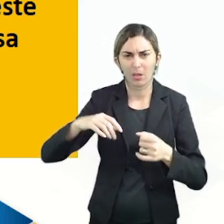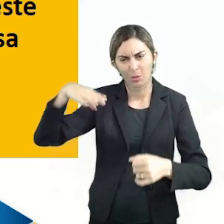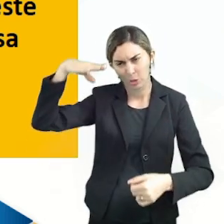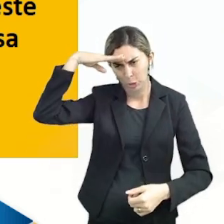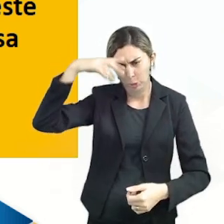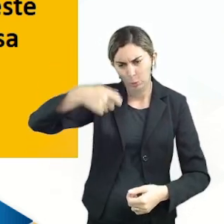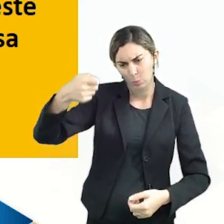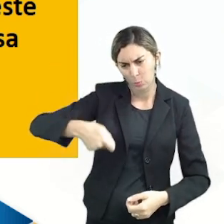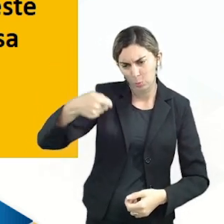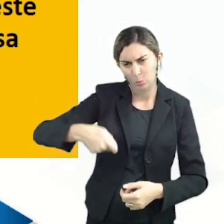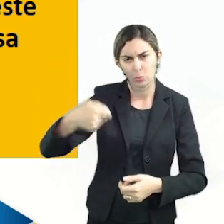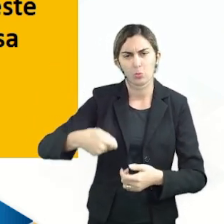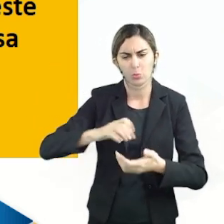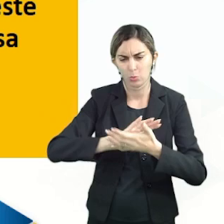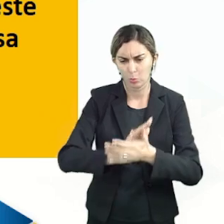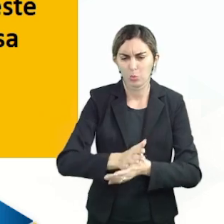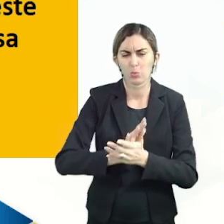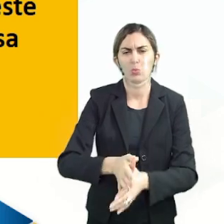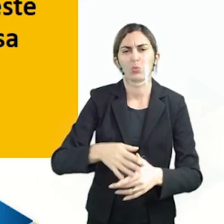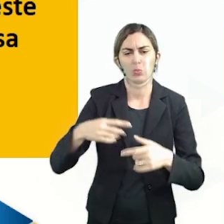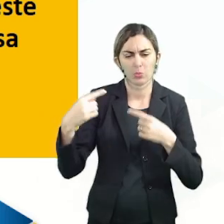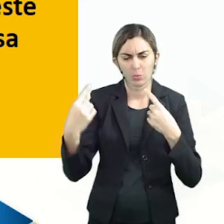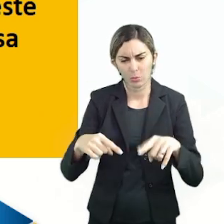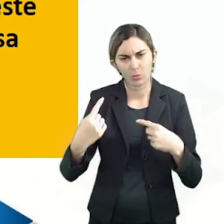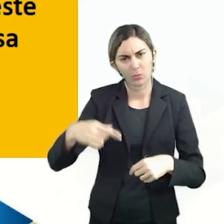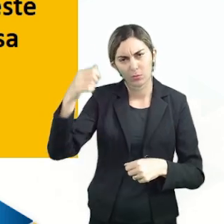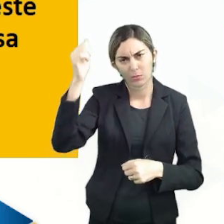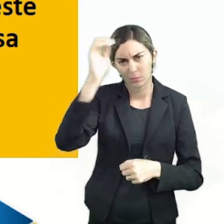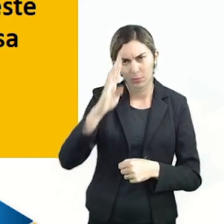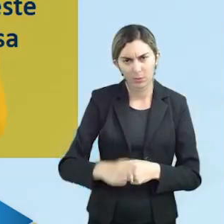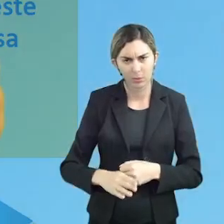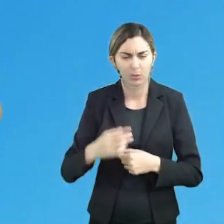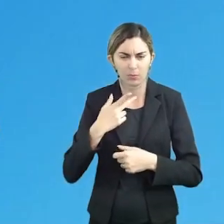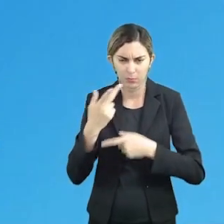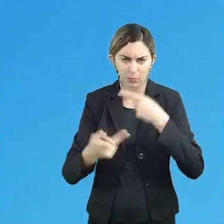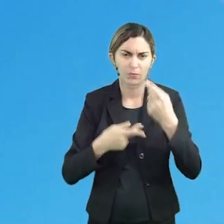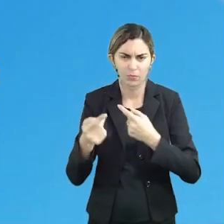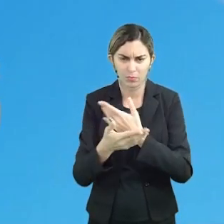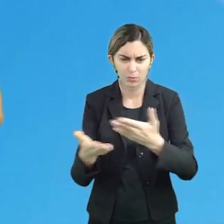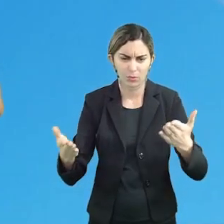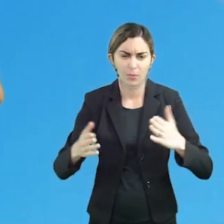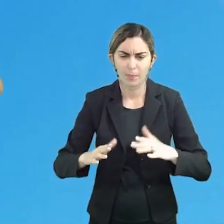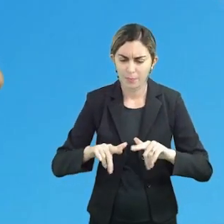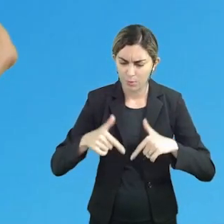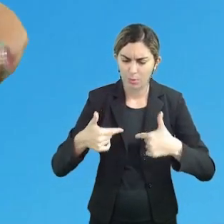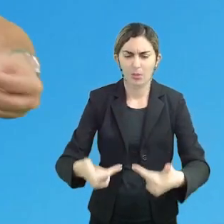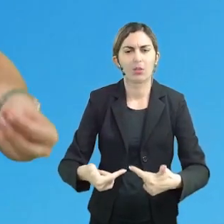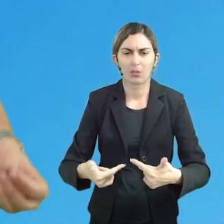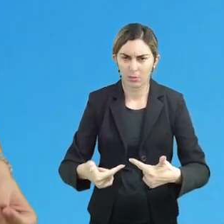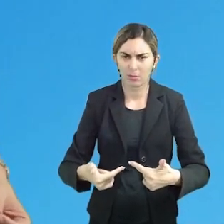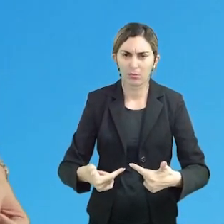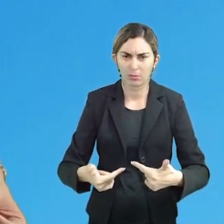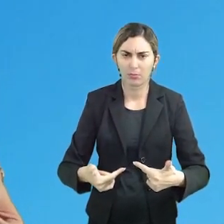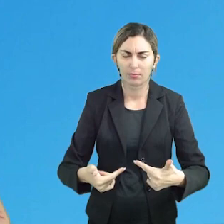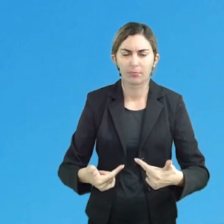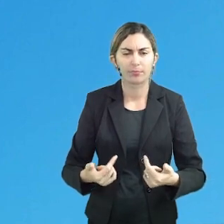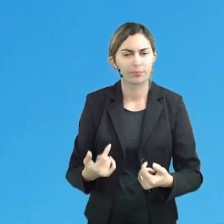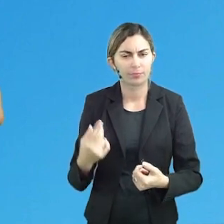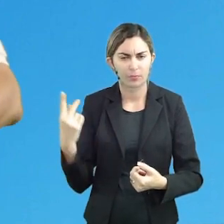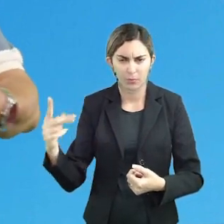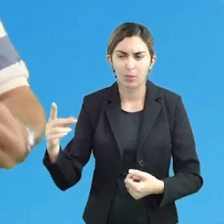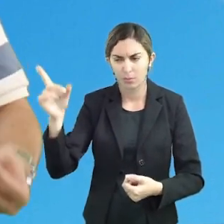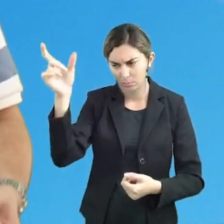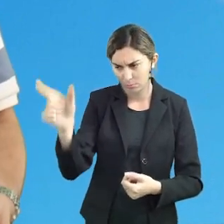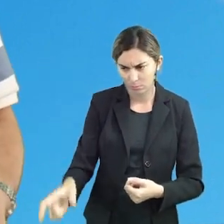É aquilo que eu falei a vocês, que justamente, certo, por a sua missão, pela sua atuação, o